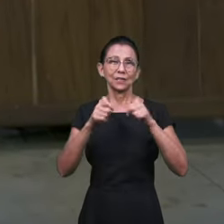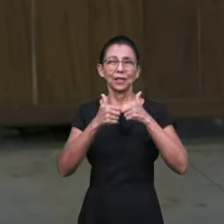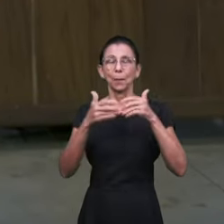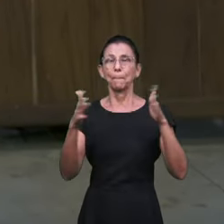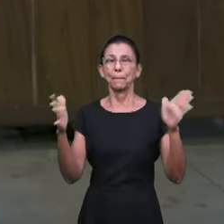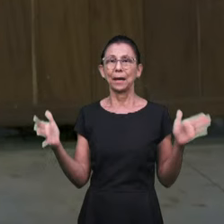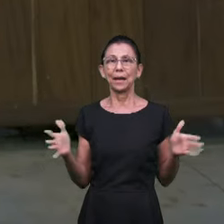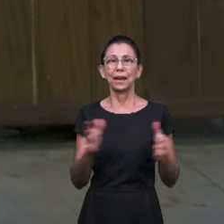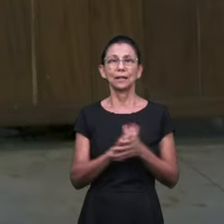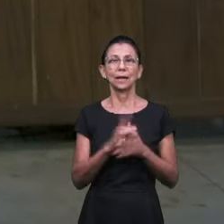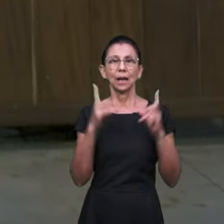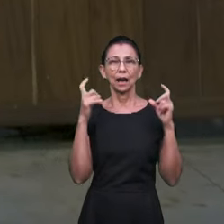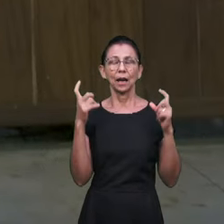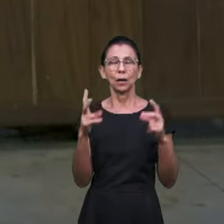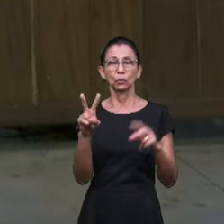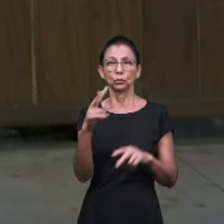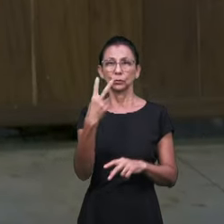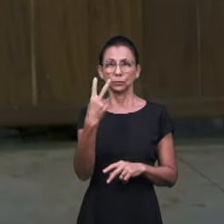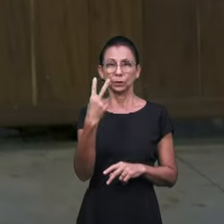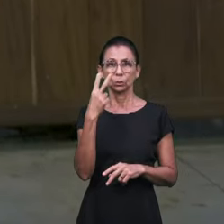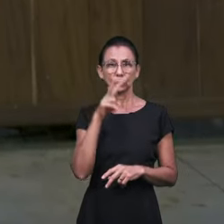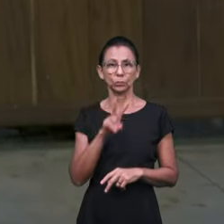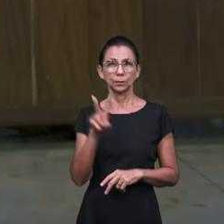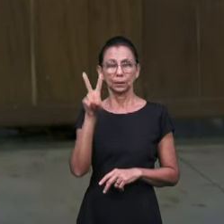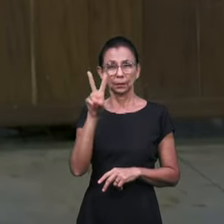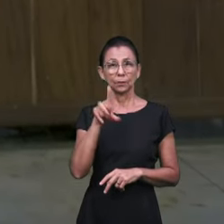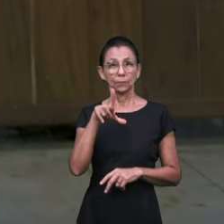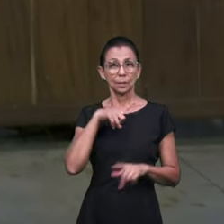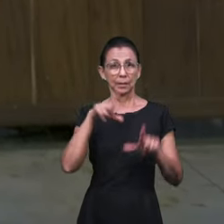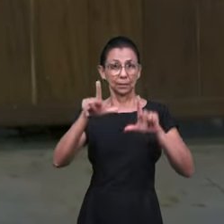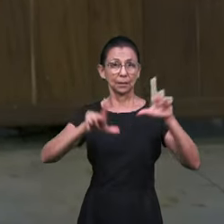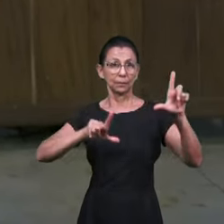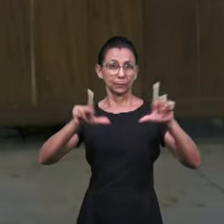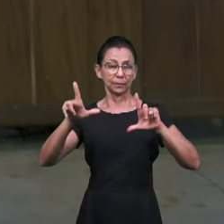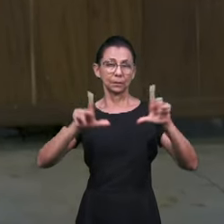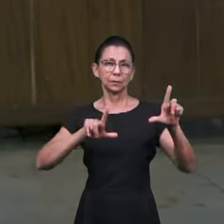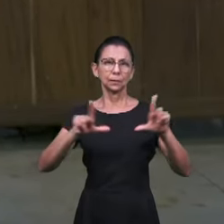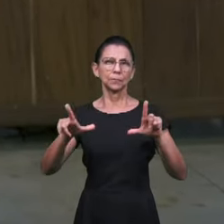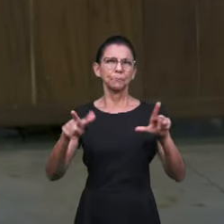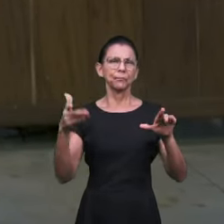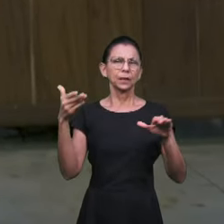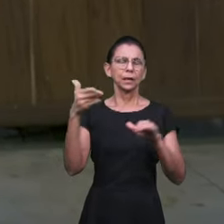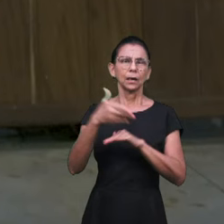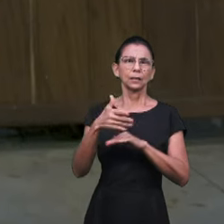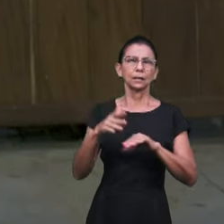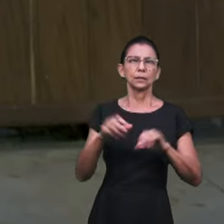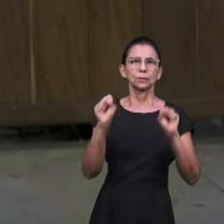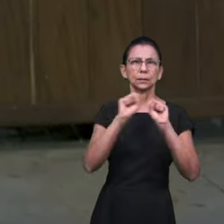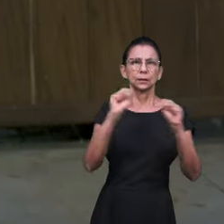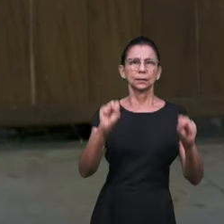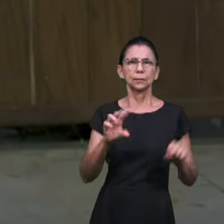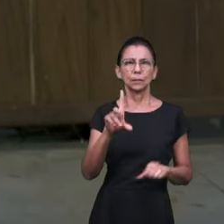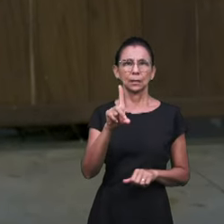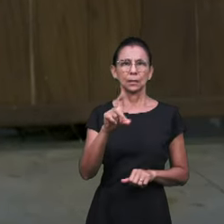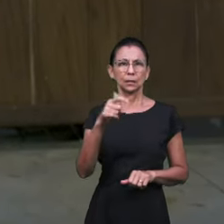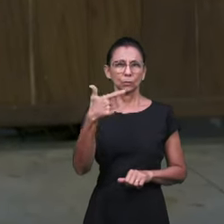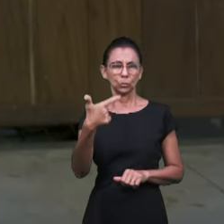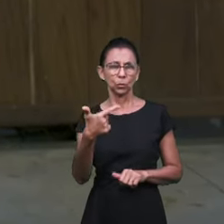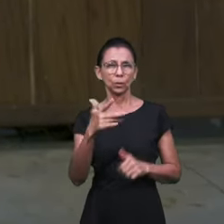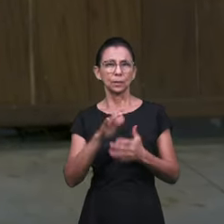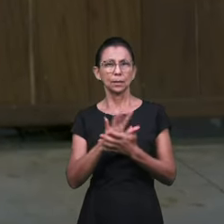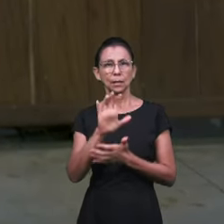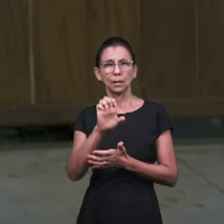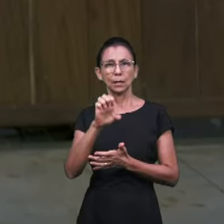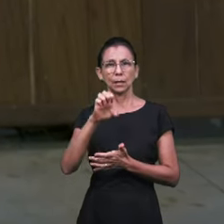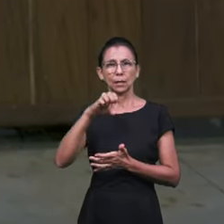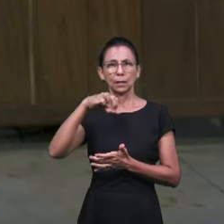e vídeo. E você que tem televisão, você pode pegar lá no sistema D2 da Embratel e